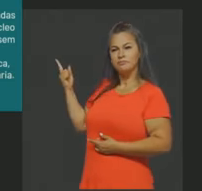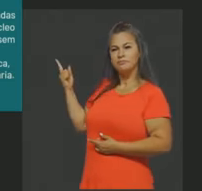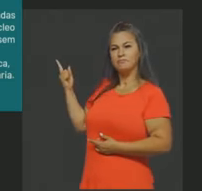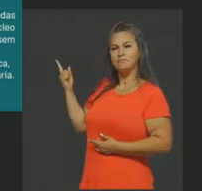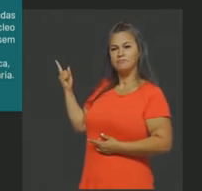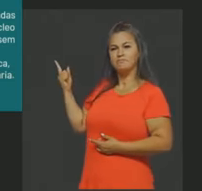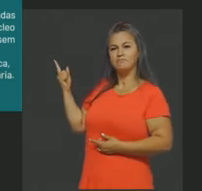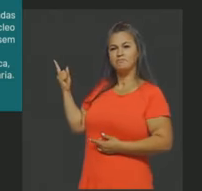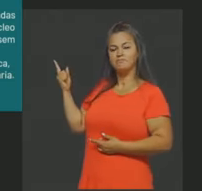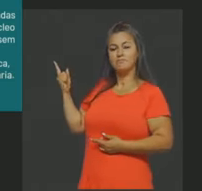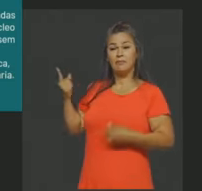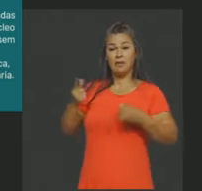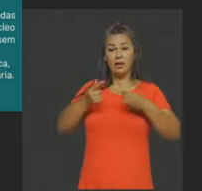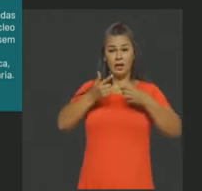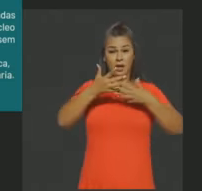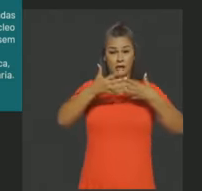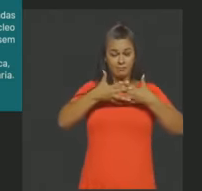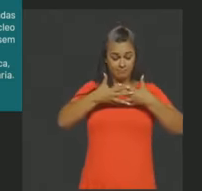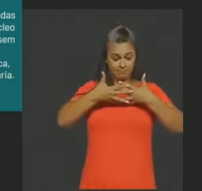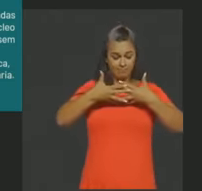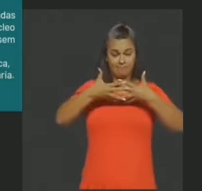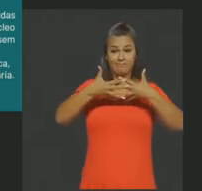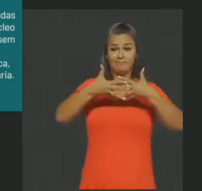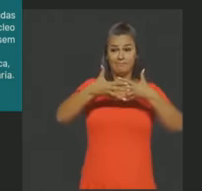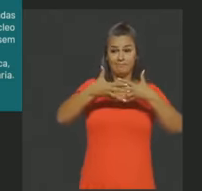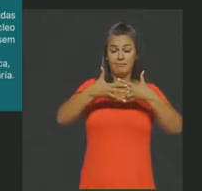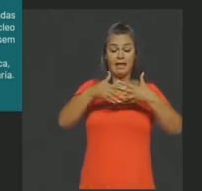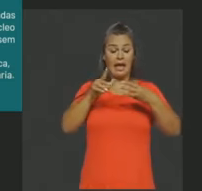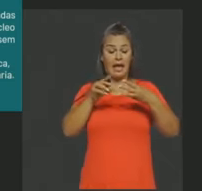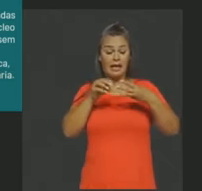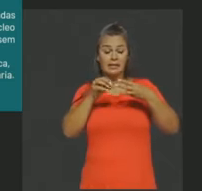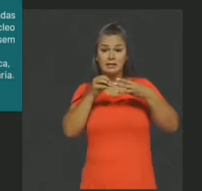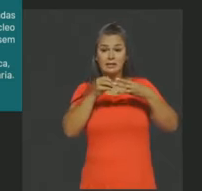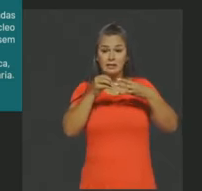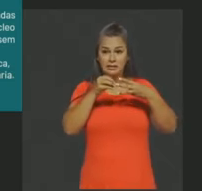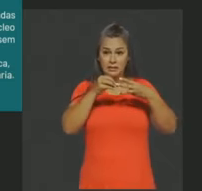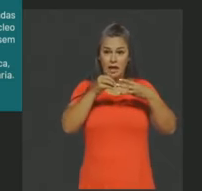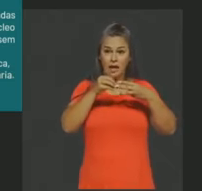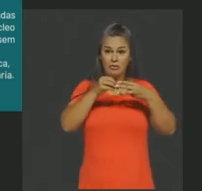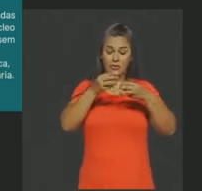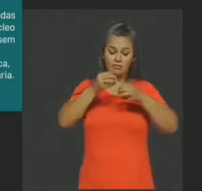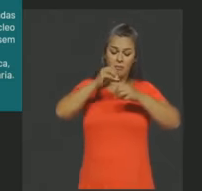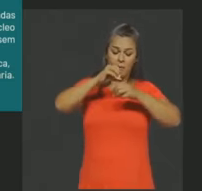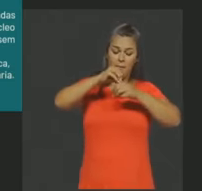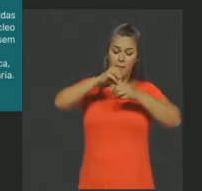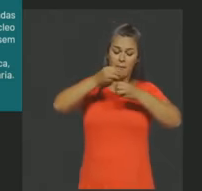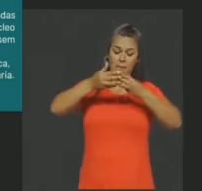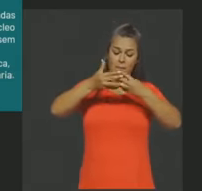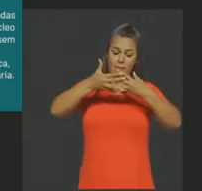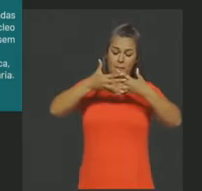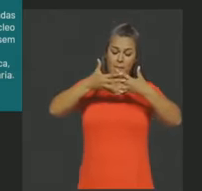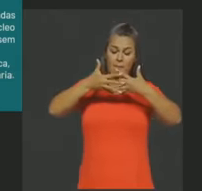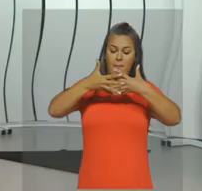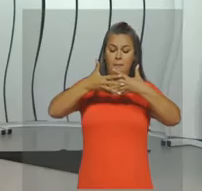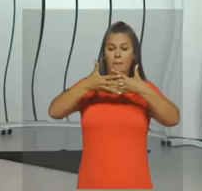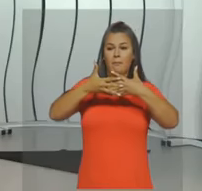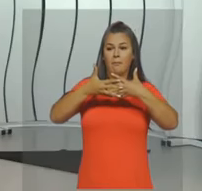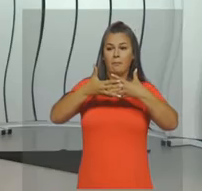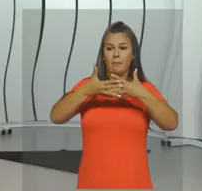as células são alongadas, né, compridinhas. Elas são estriadas, tem esses riscos aqui,